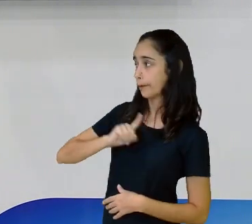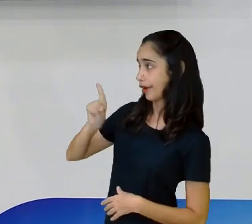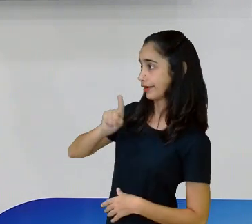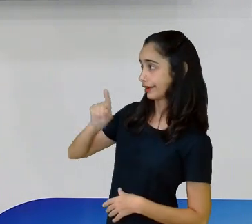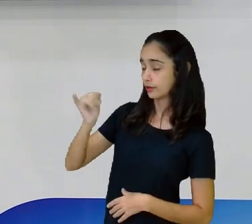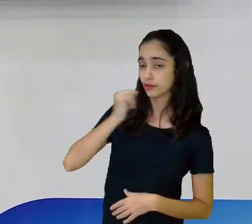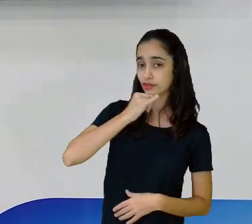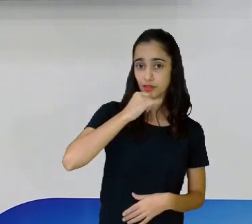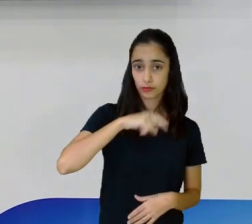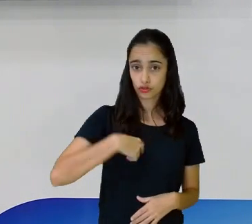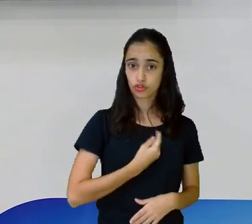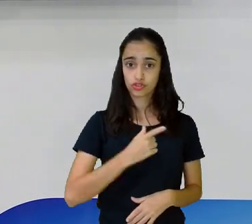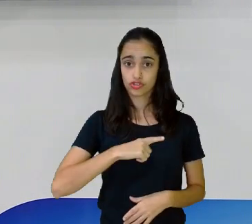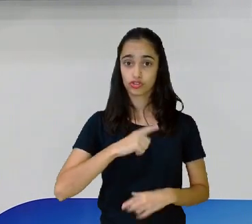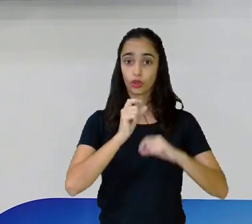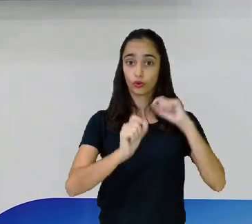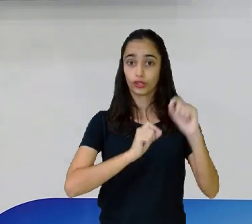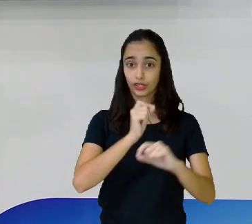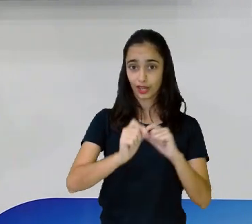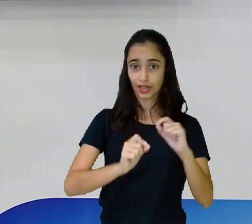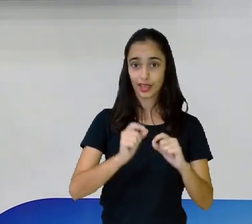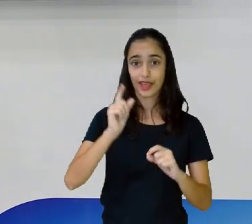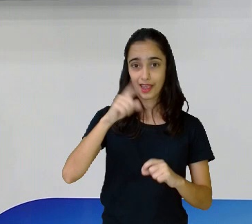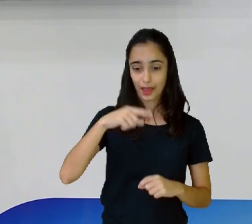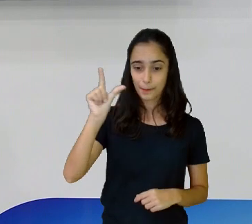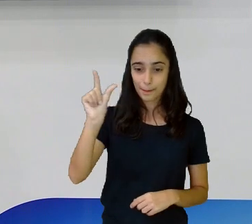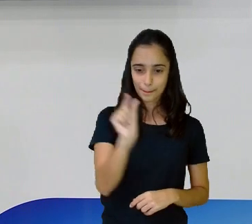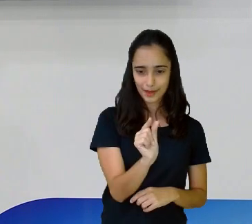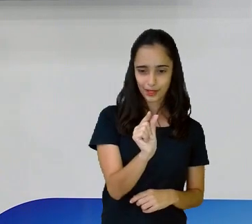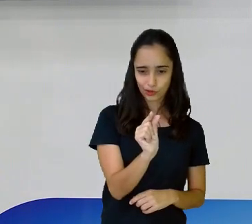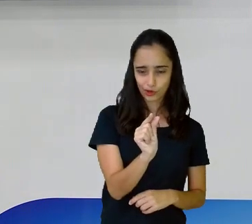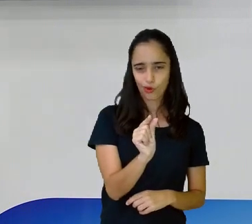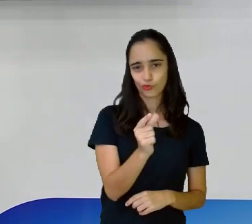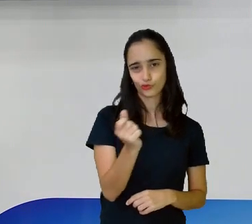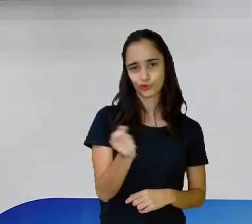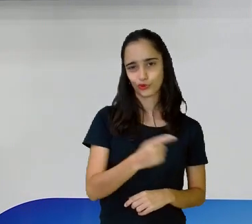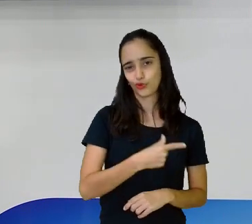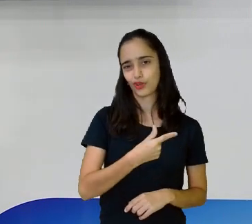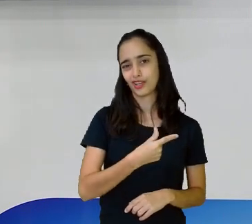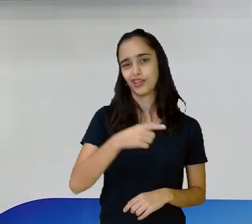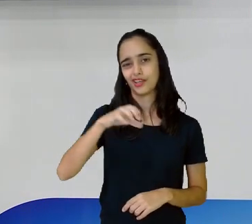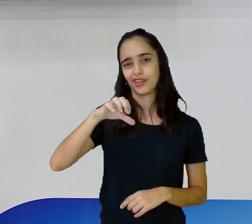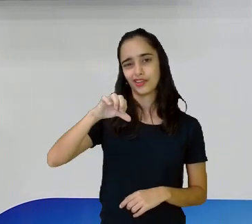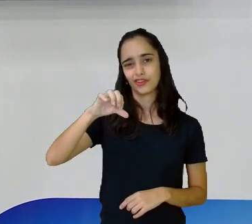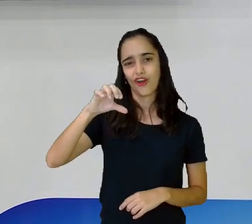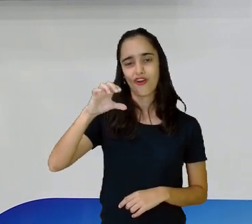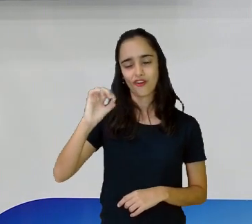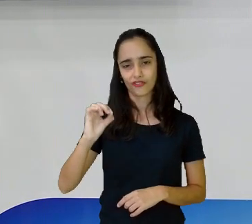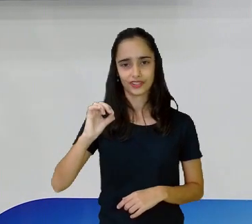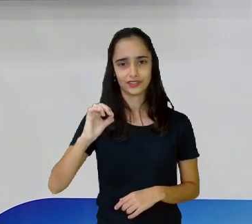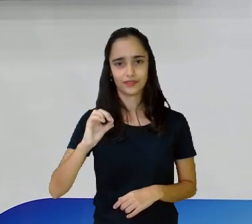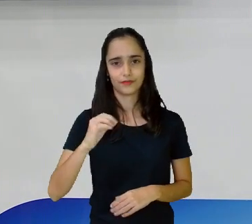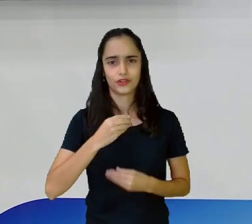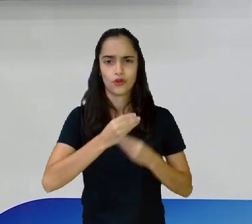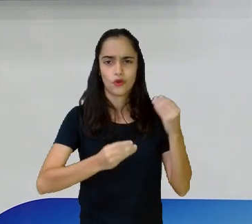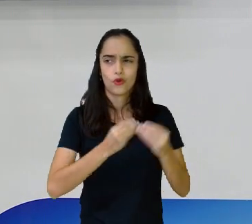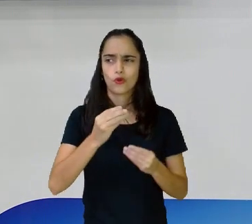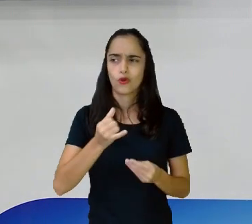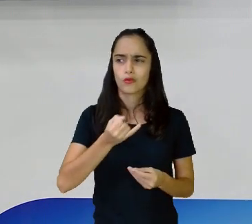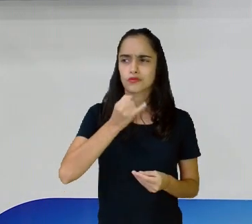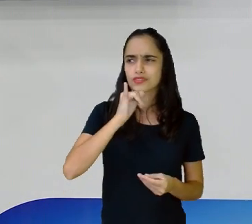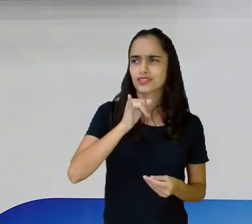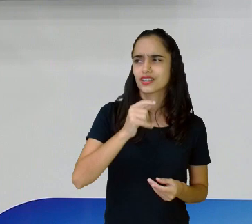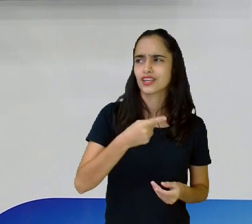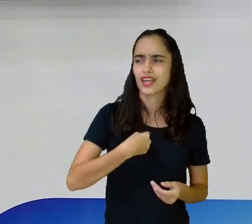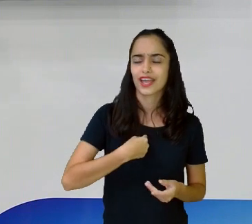o agudo, que é o menor de 90 graus. É como se a gente tivesse feito assim, é